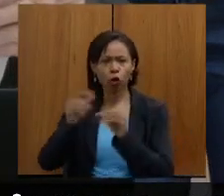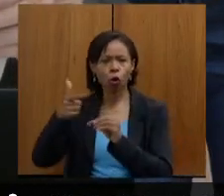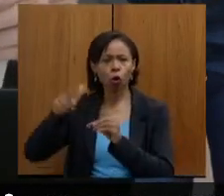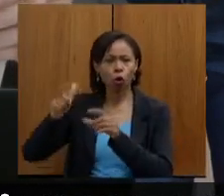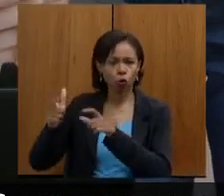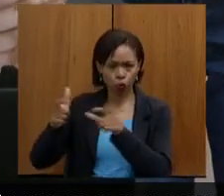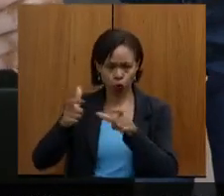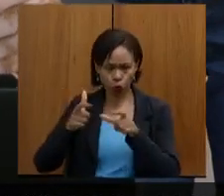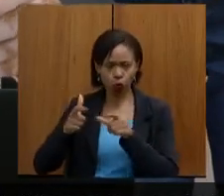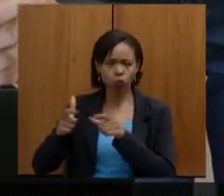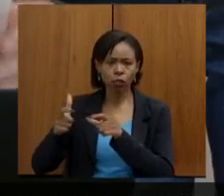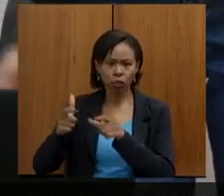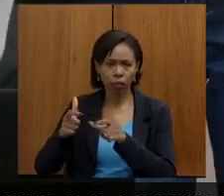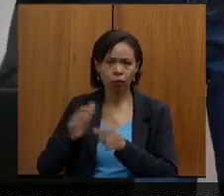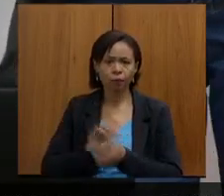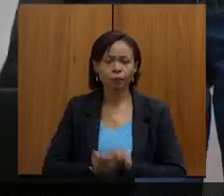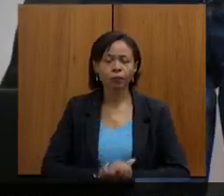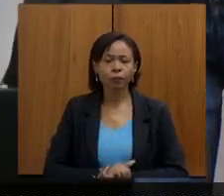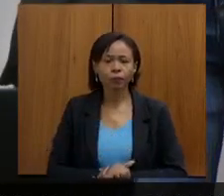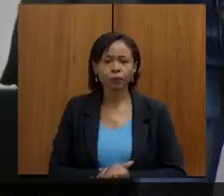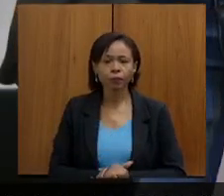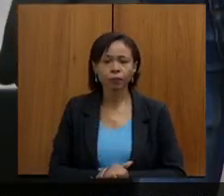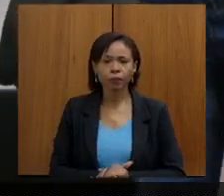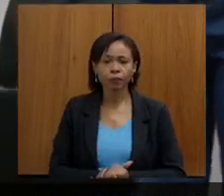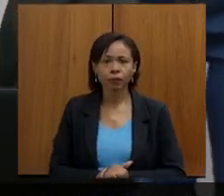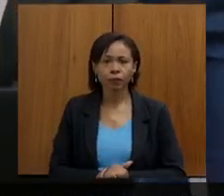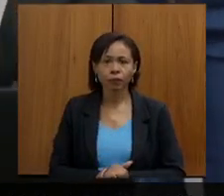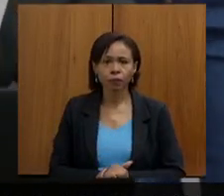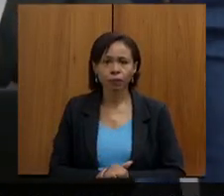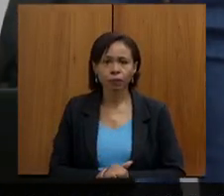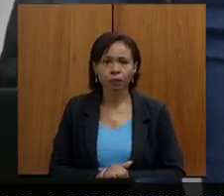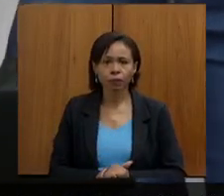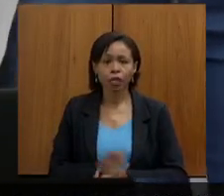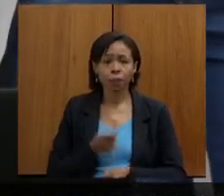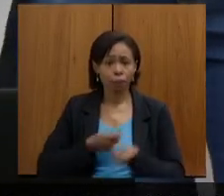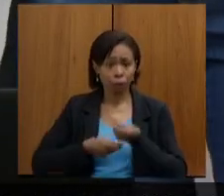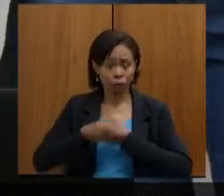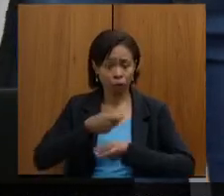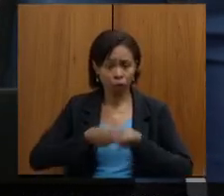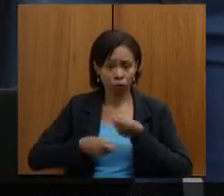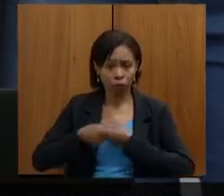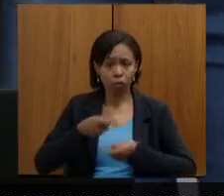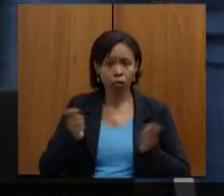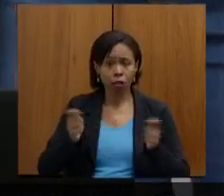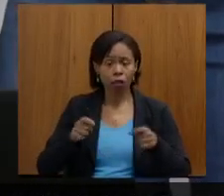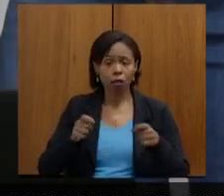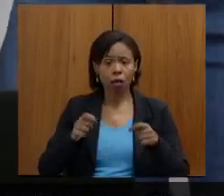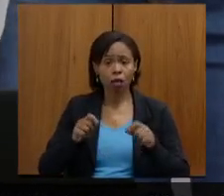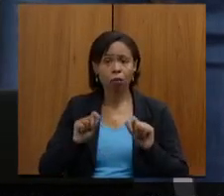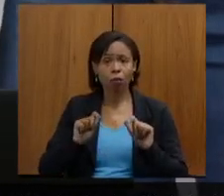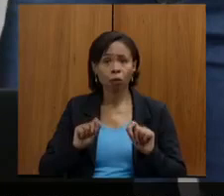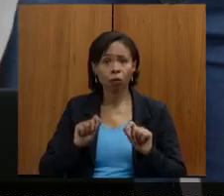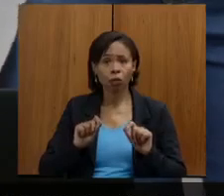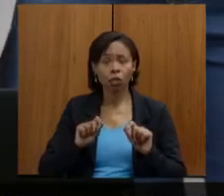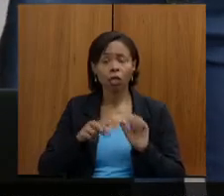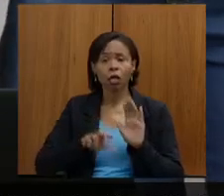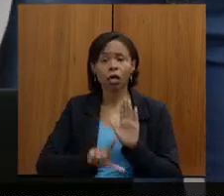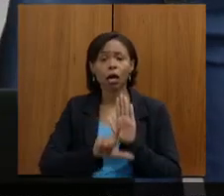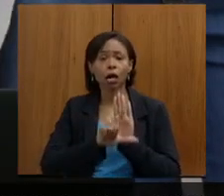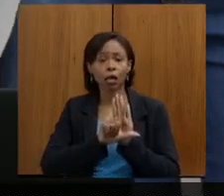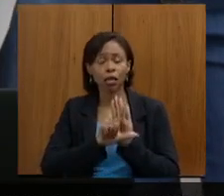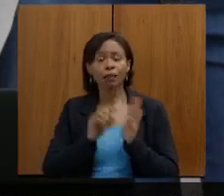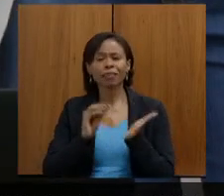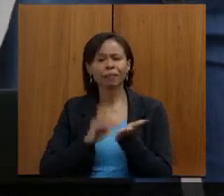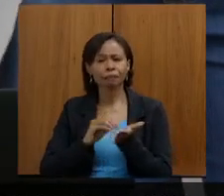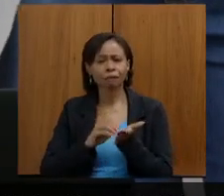Araguari para outra localidade de emprego em motivação e fundamentação necessária para o administrativo de modo a dar concretude à disposição assessoramento jurídico